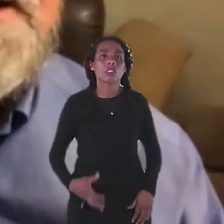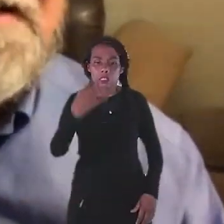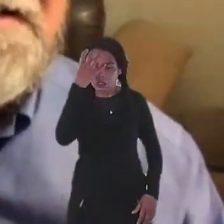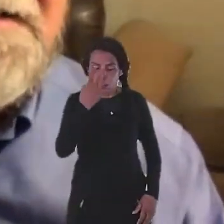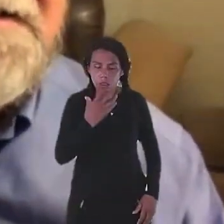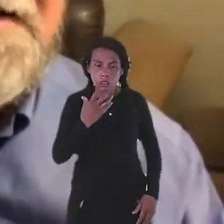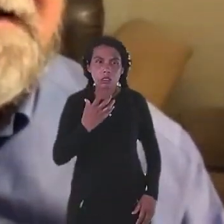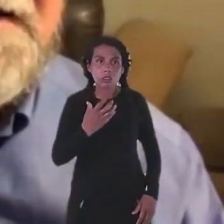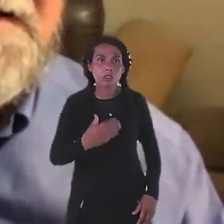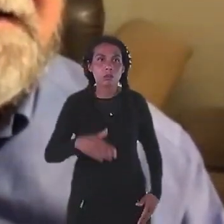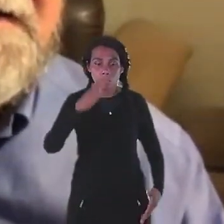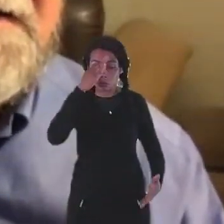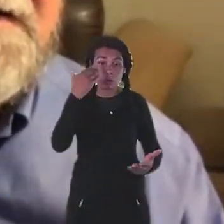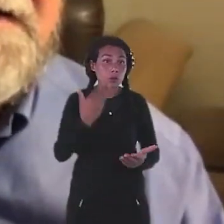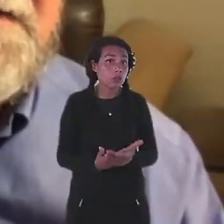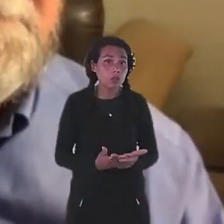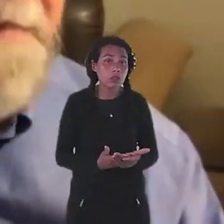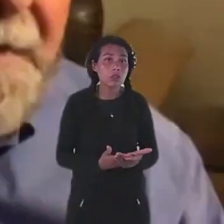a acreditar